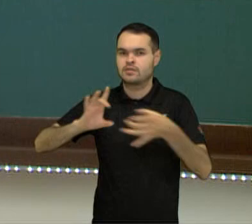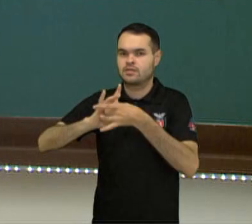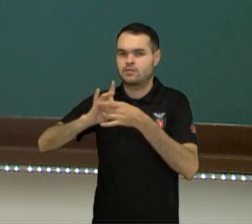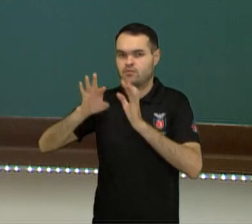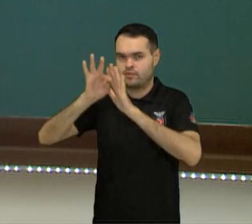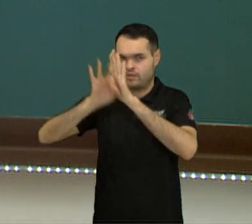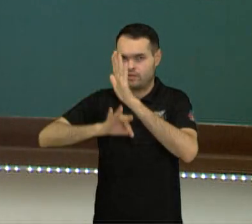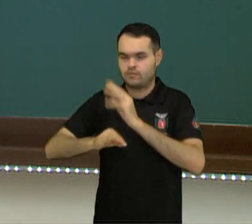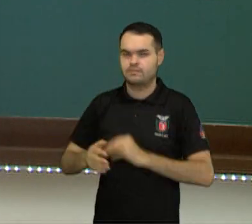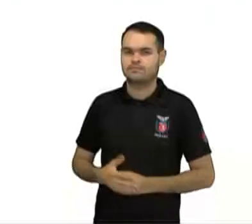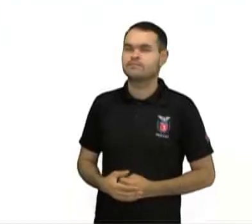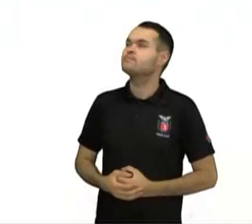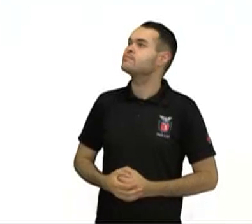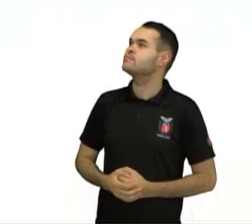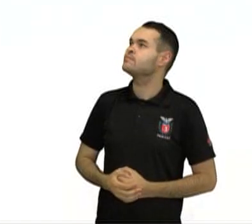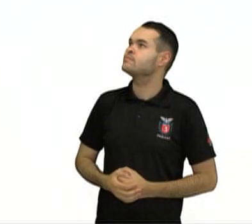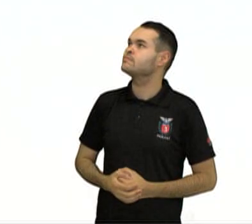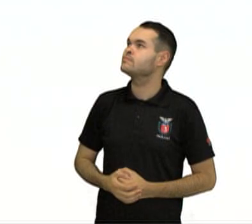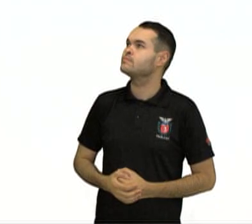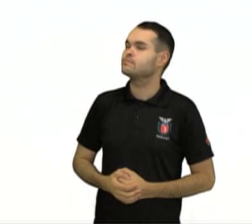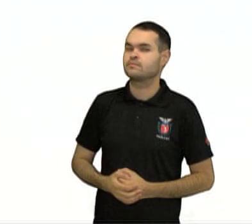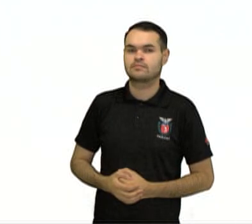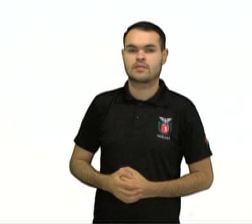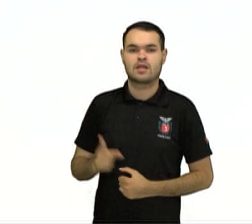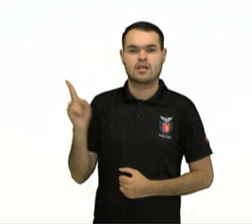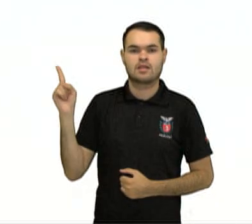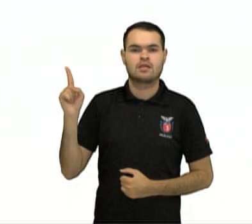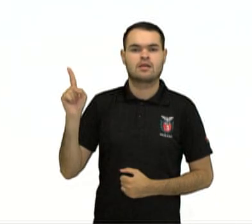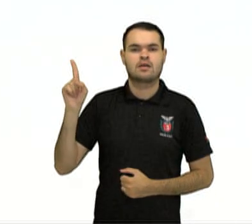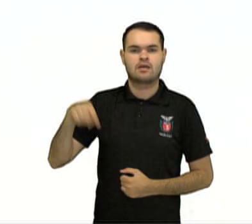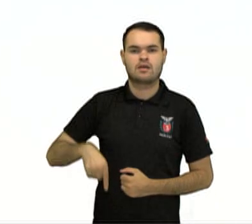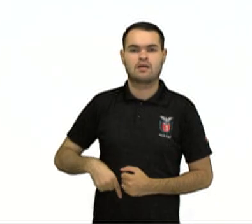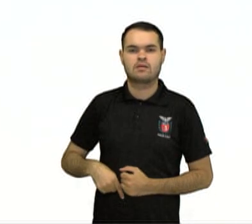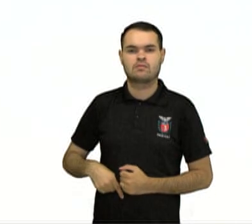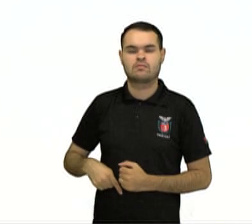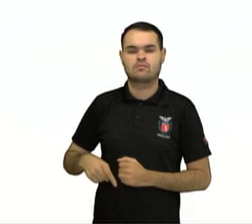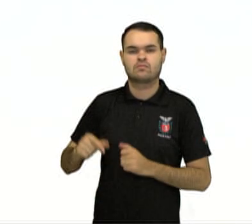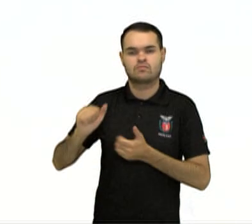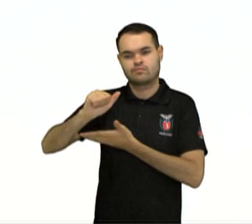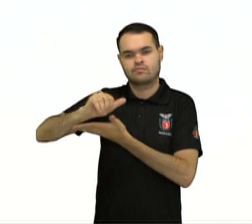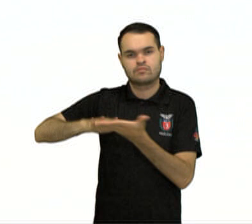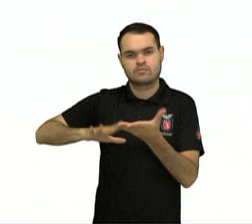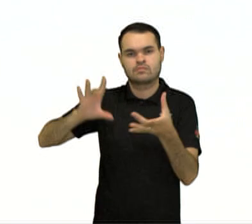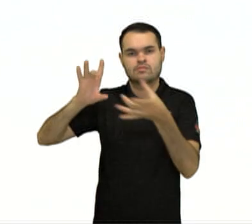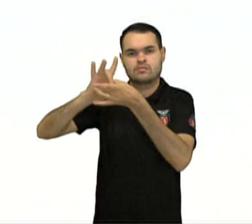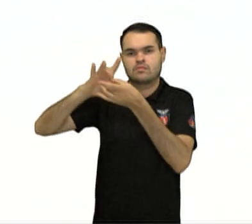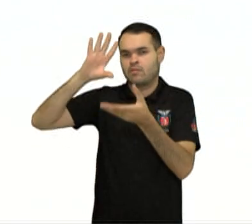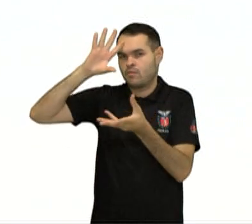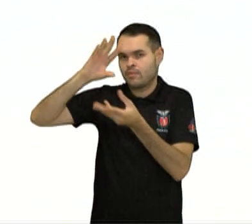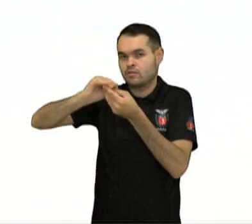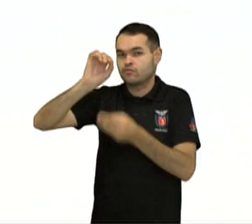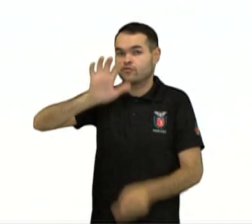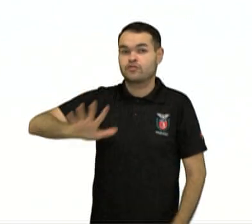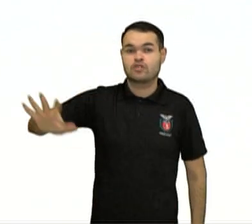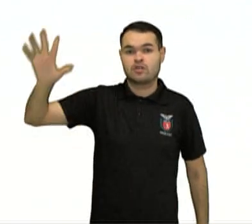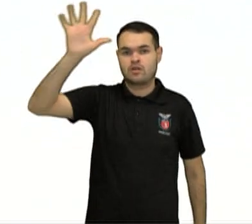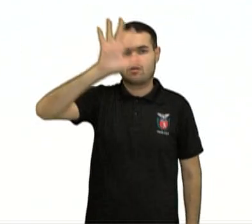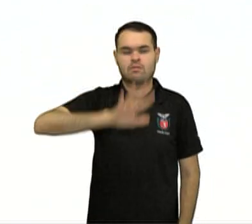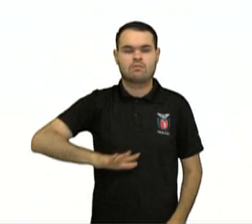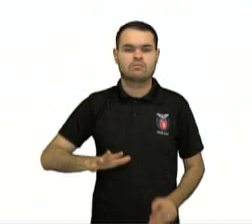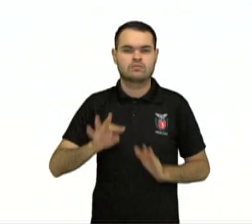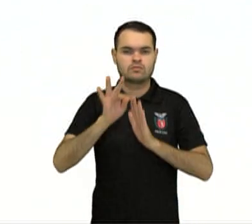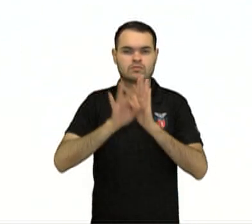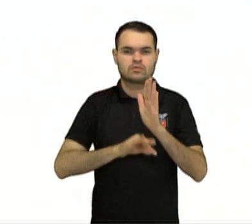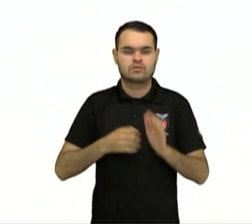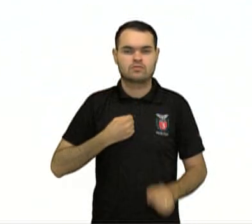ok? Reading for General Comprehension. Então aqui é uma leitura, né, uma atividade para uma compreensão mais geral acerca do texto.